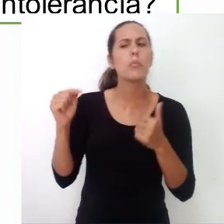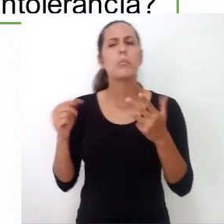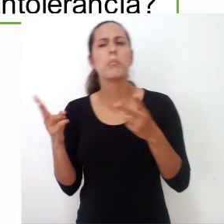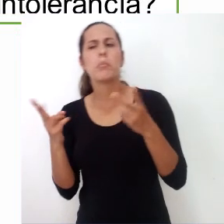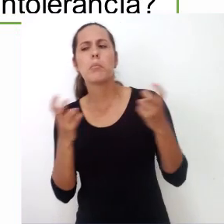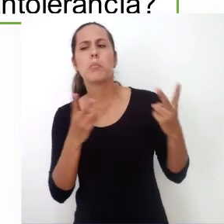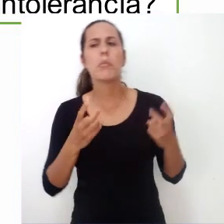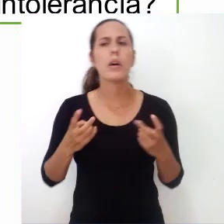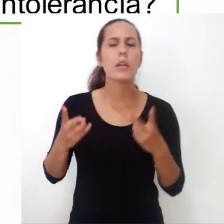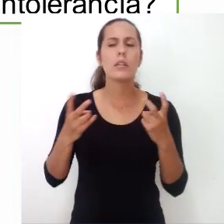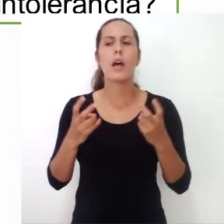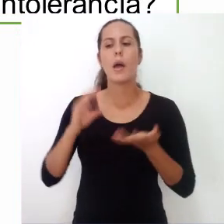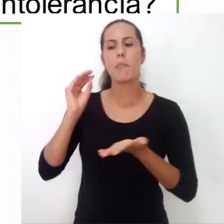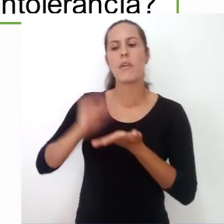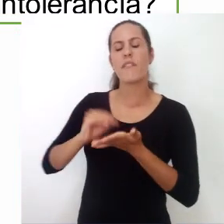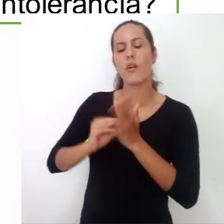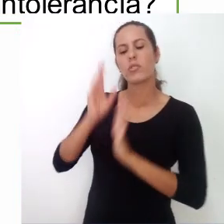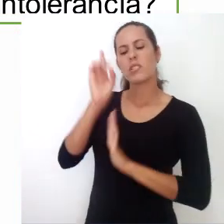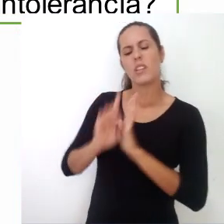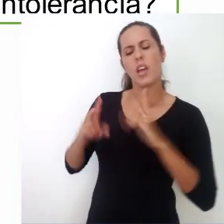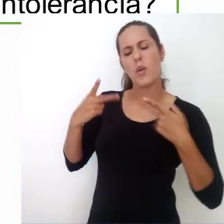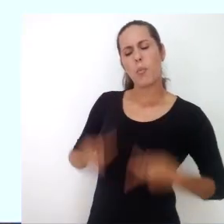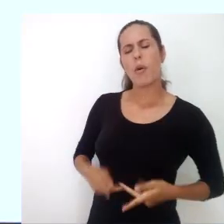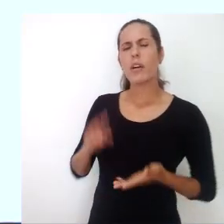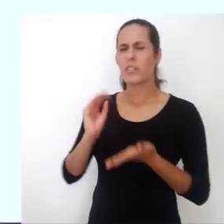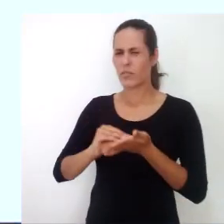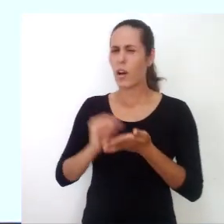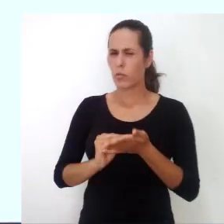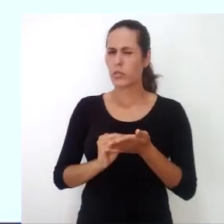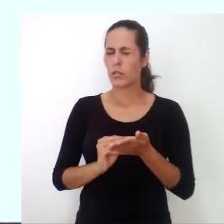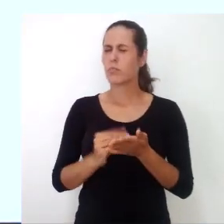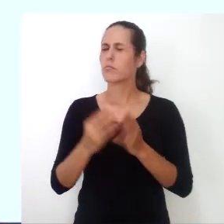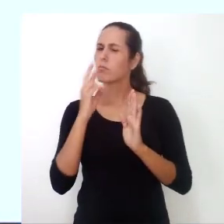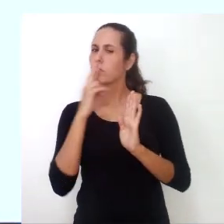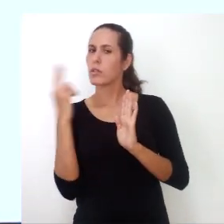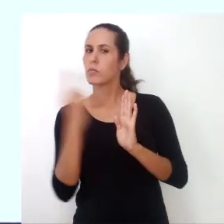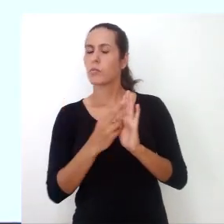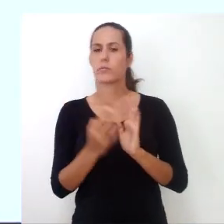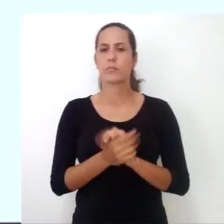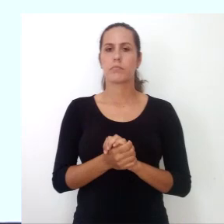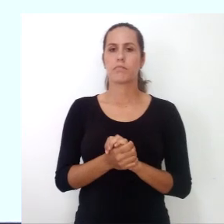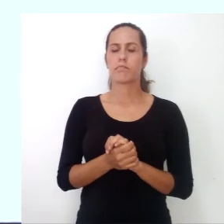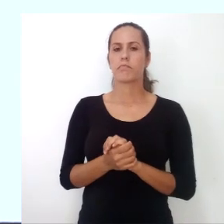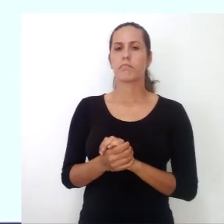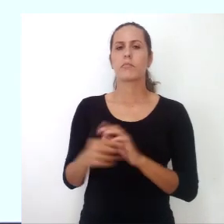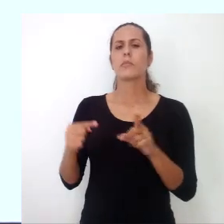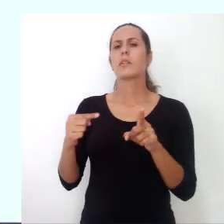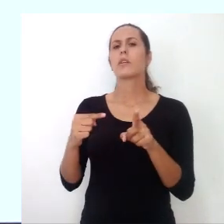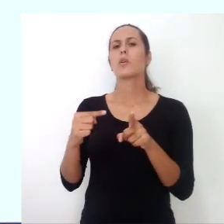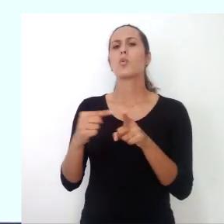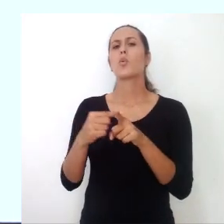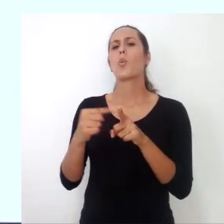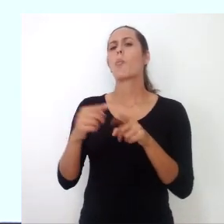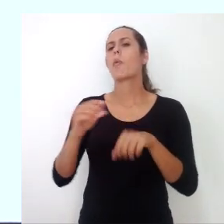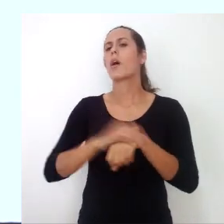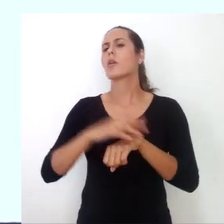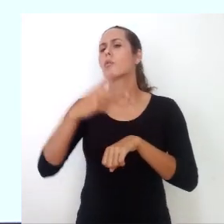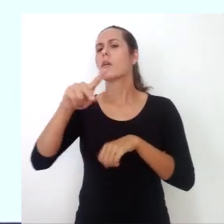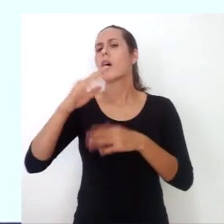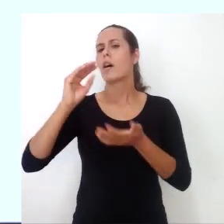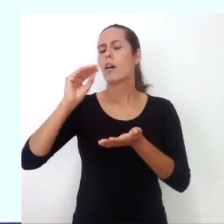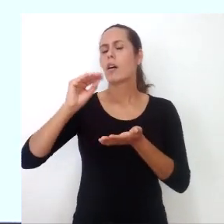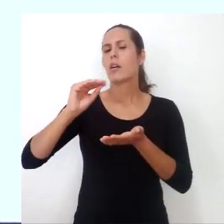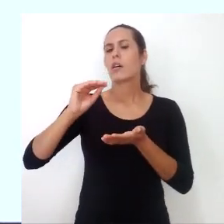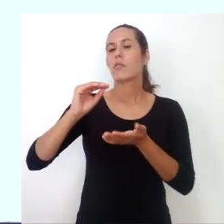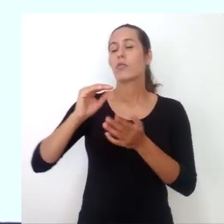de respeito aos direitos humanos? Seria bom você elencar, certo? Será que na sua comunidade você encontra falta